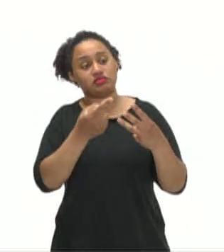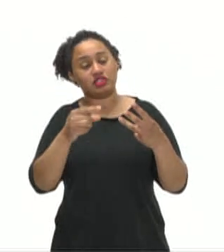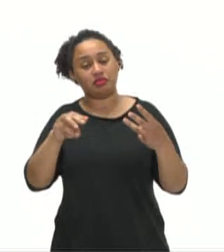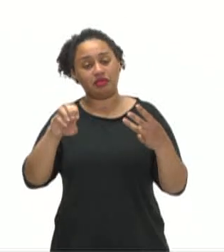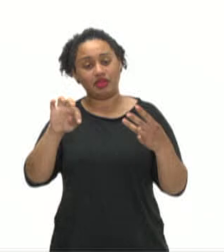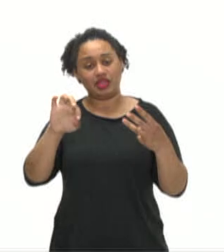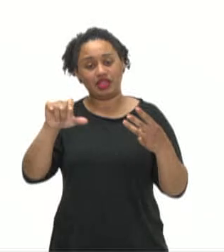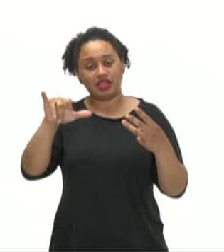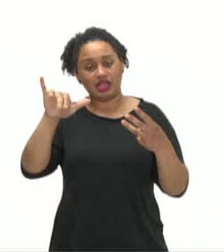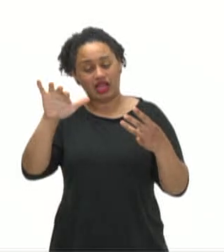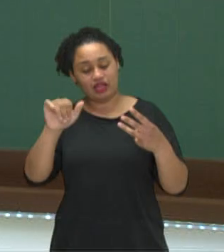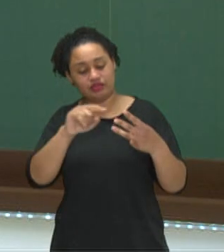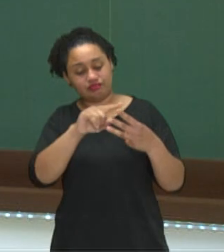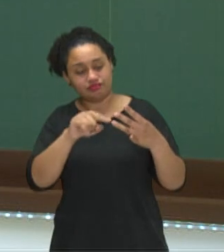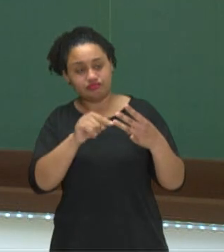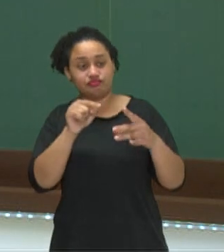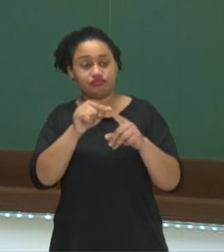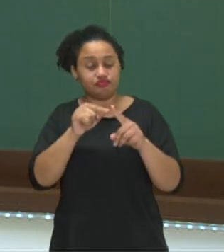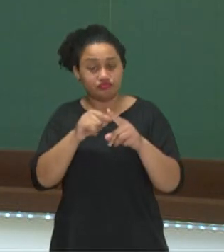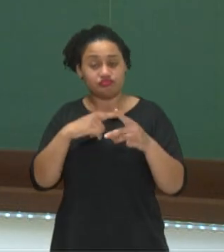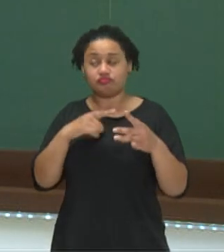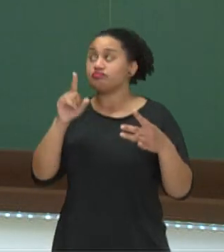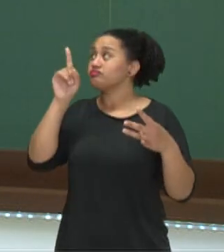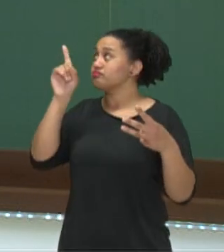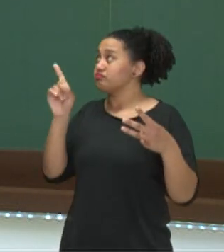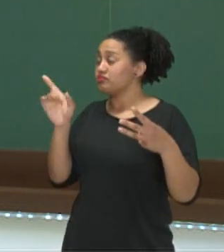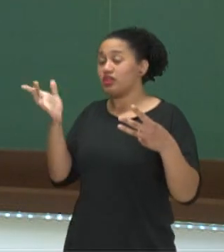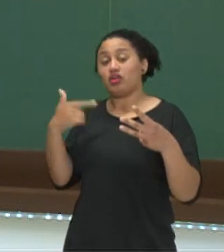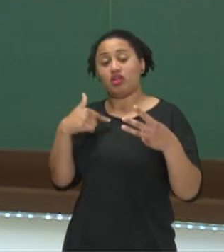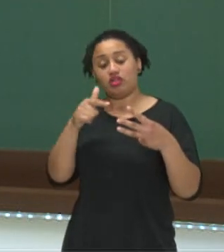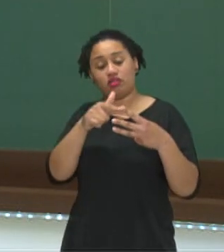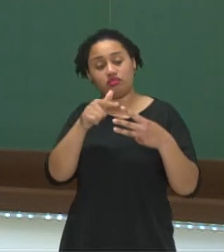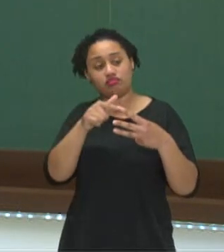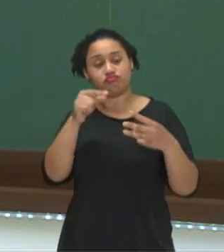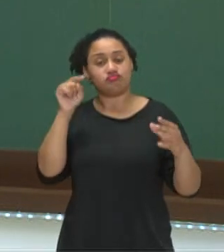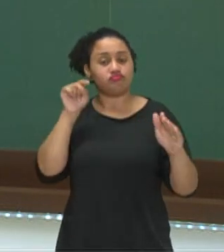metálicas. Agora, vamos ver com mais detalhes as ligações iônicas.